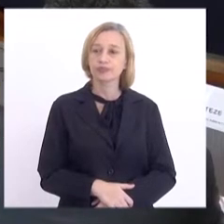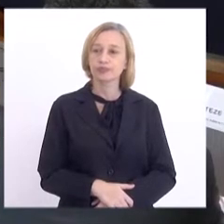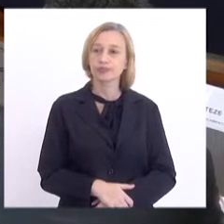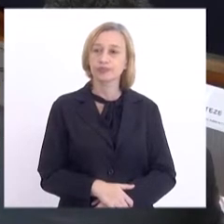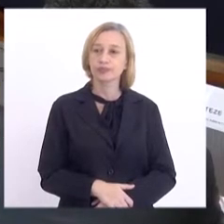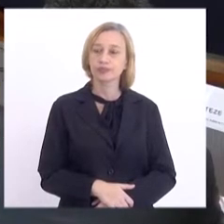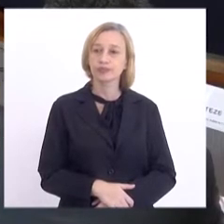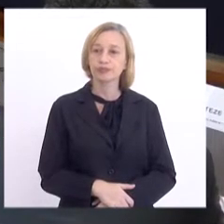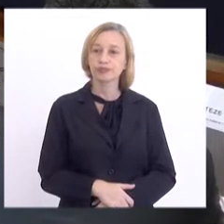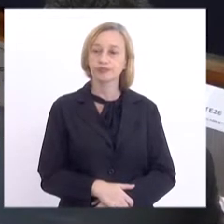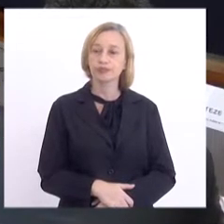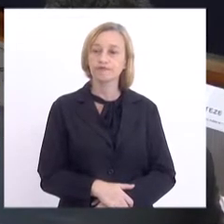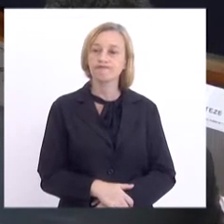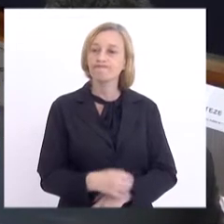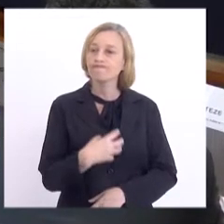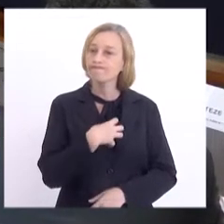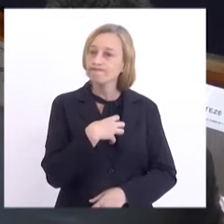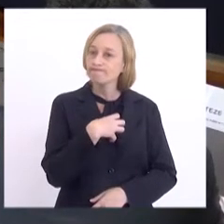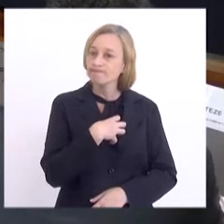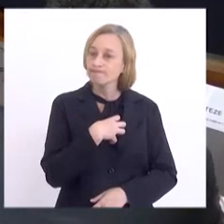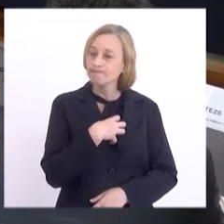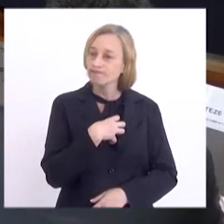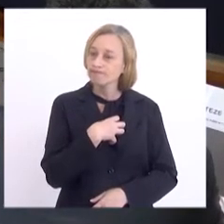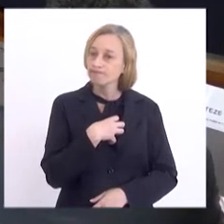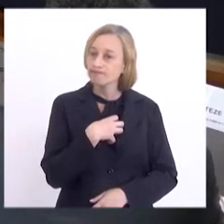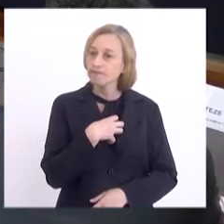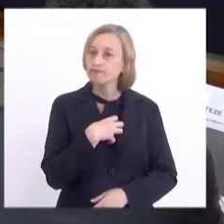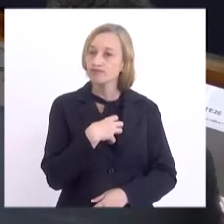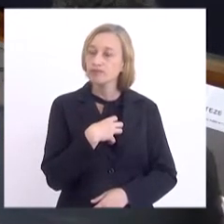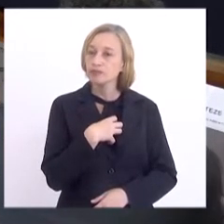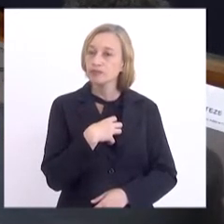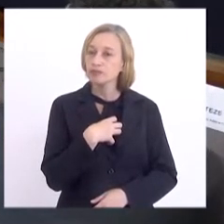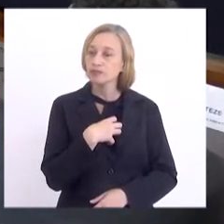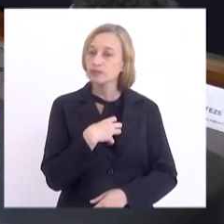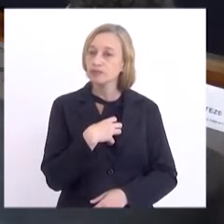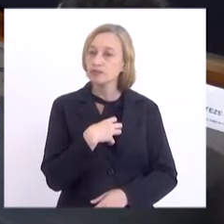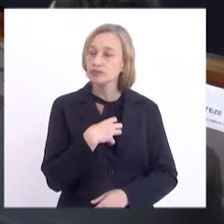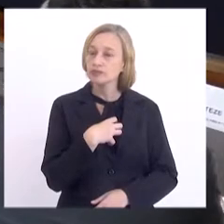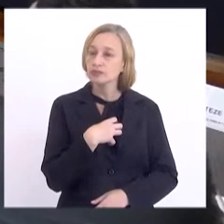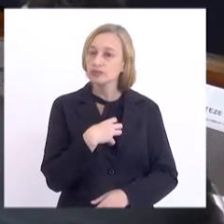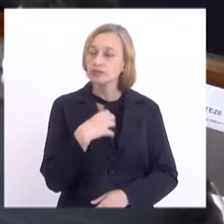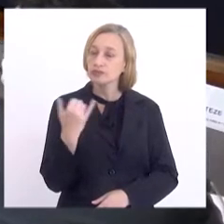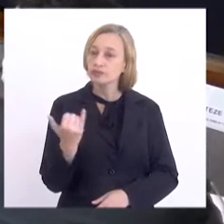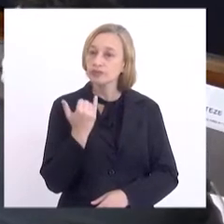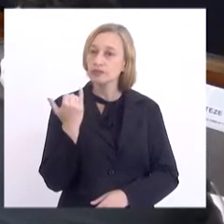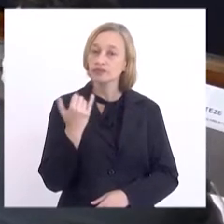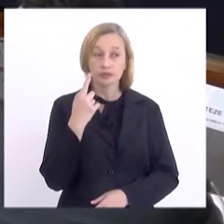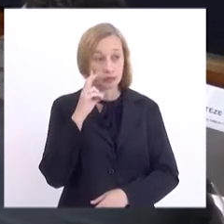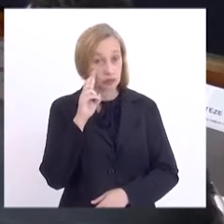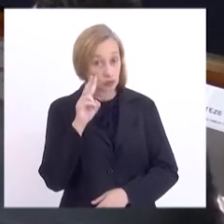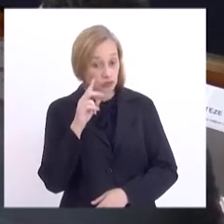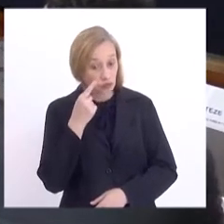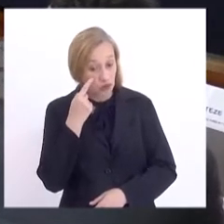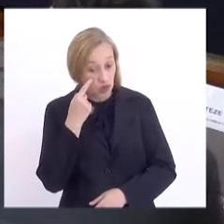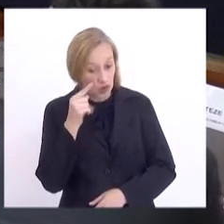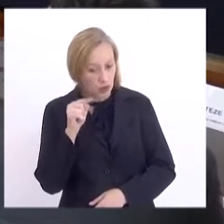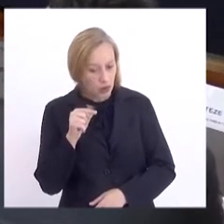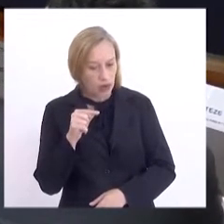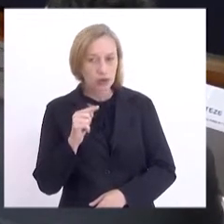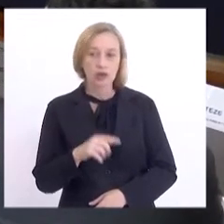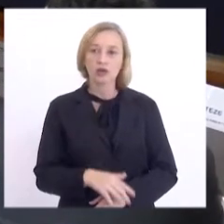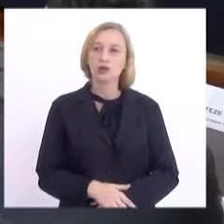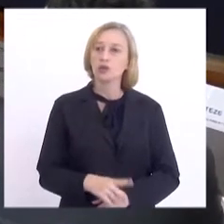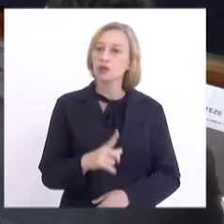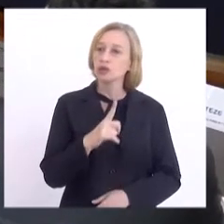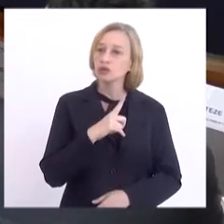e eu não me sentido profilático porque a gente tem visto aqui que quando